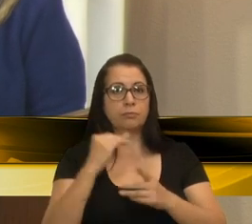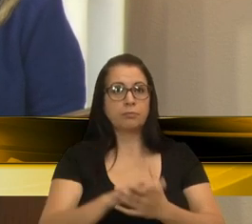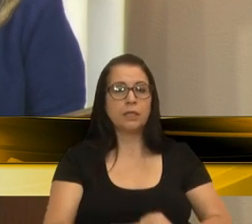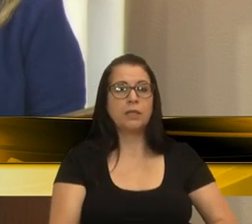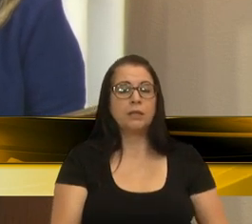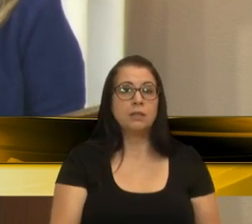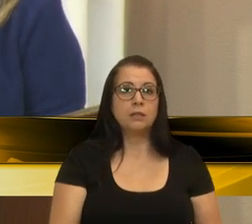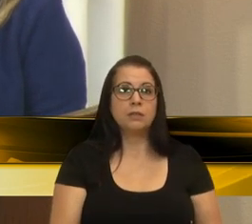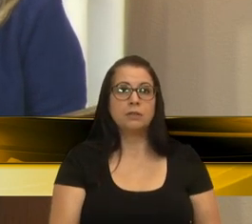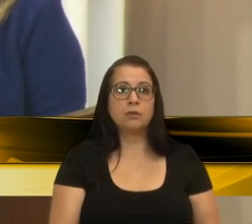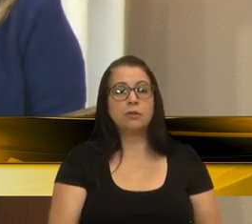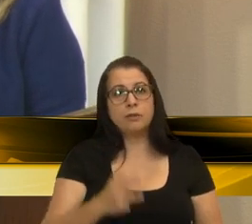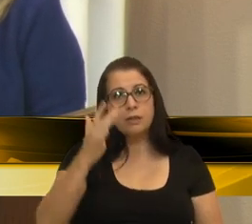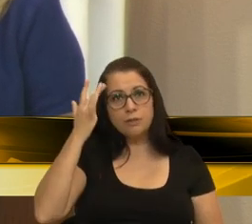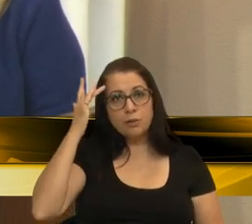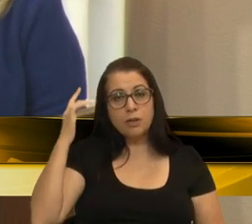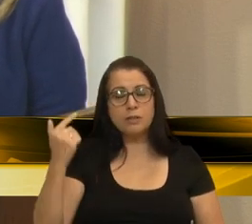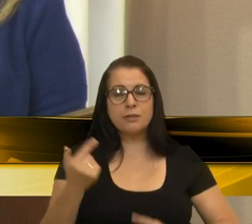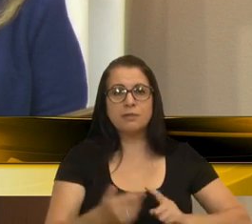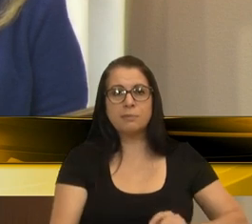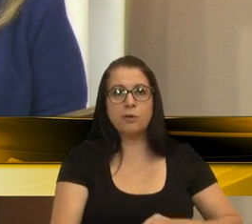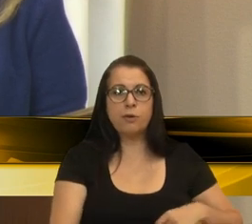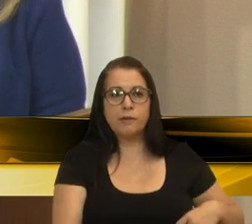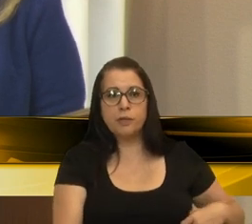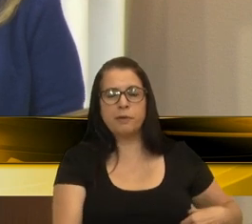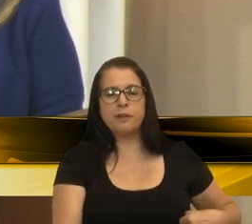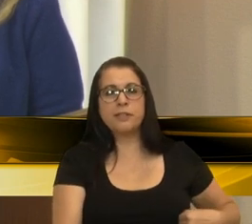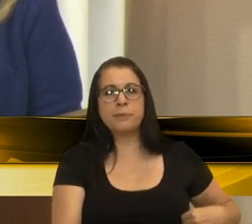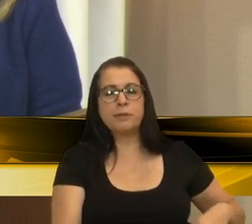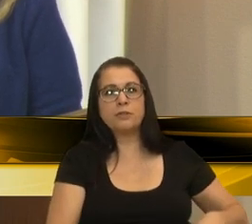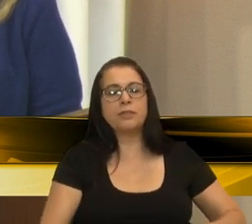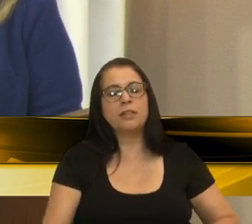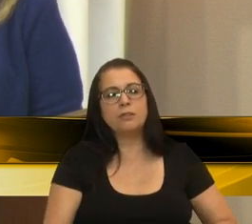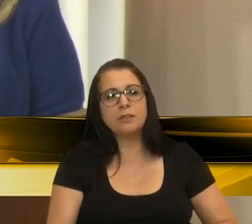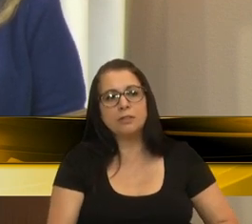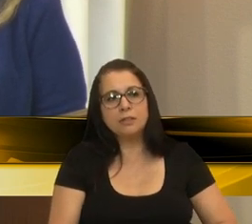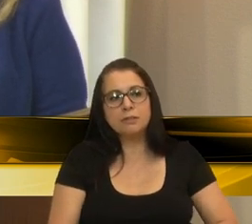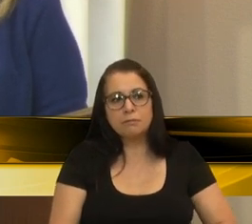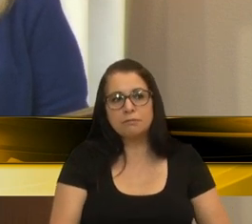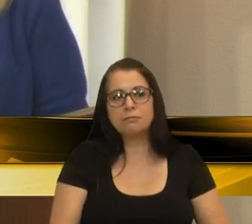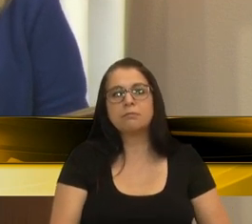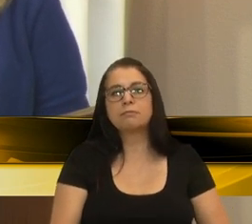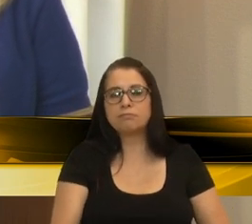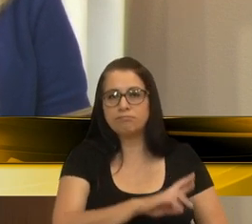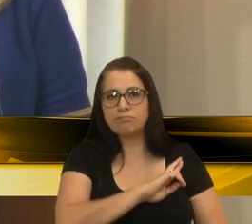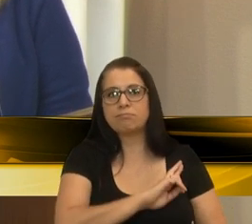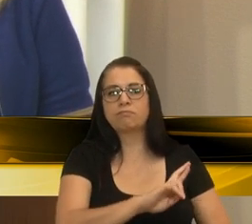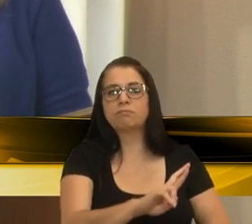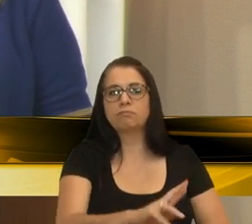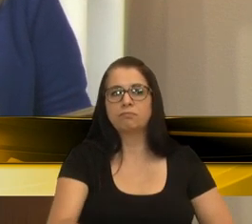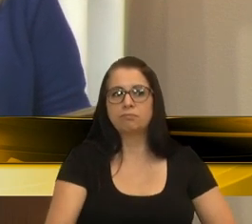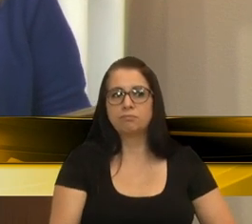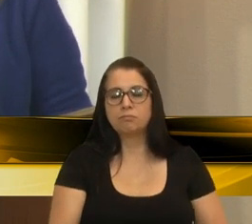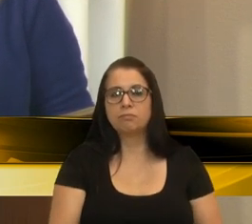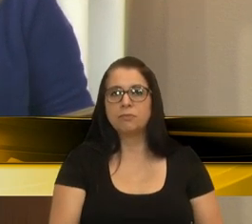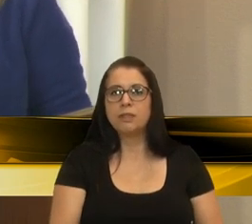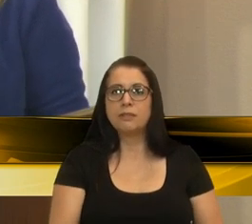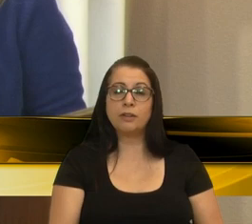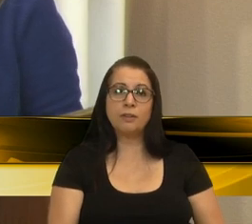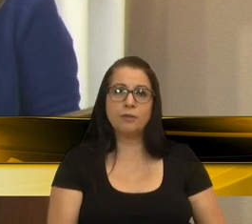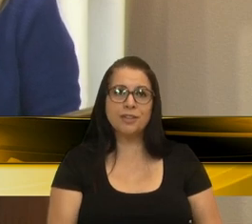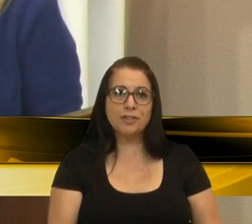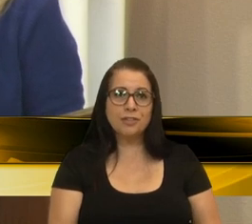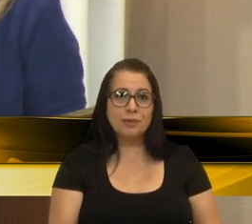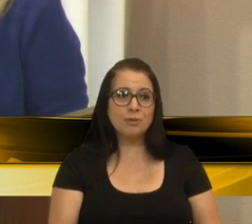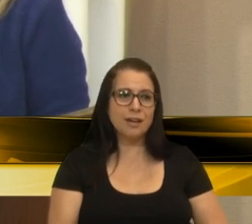que, com maturidade, o Conselho Consultivo, que é quem representa, né, em última instância,